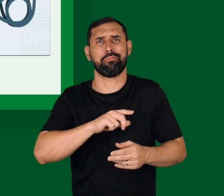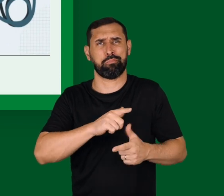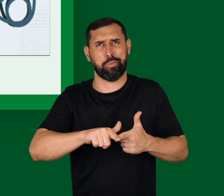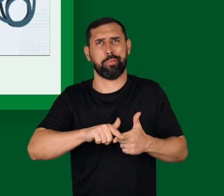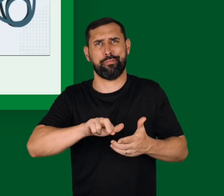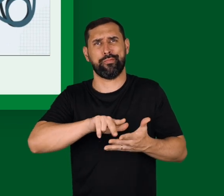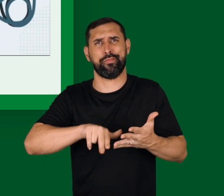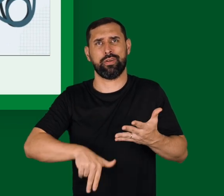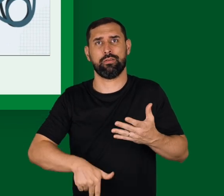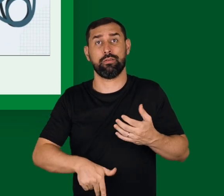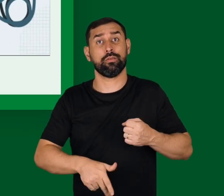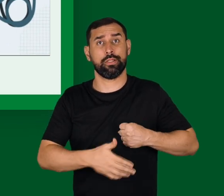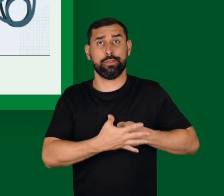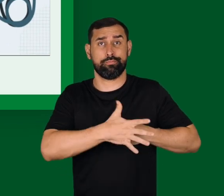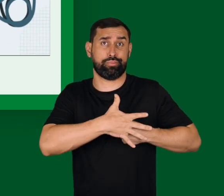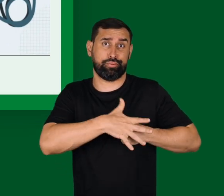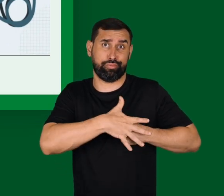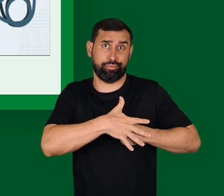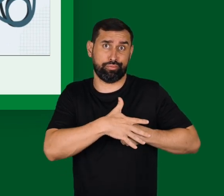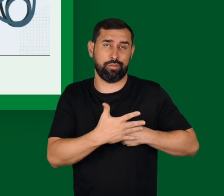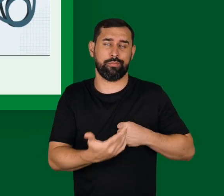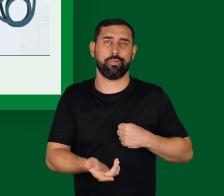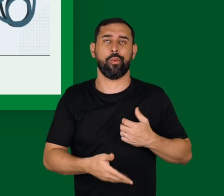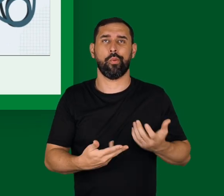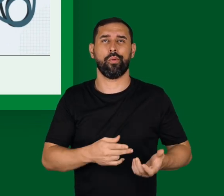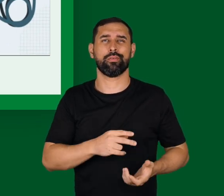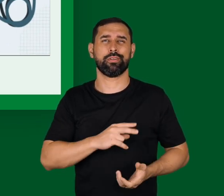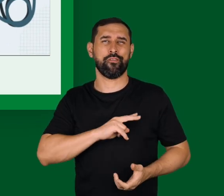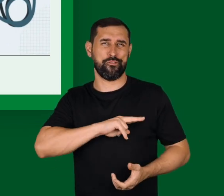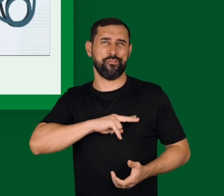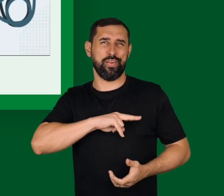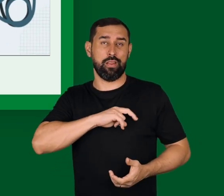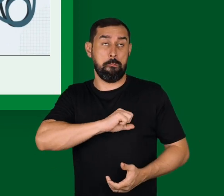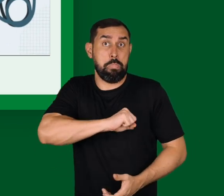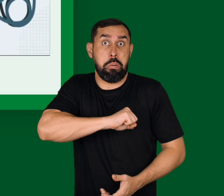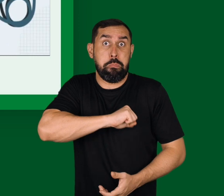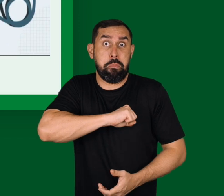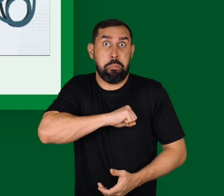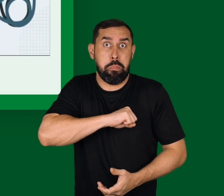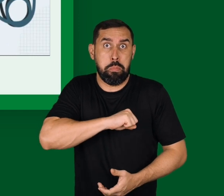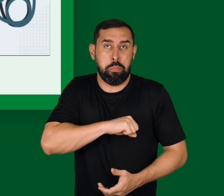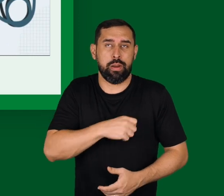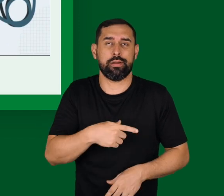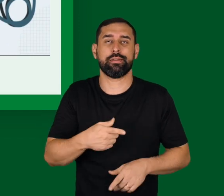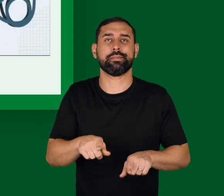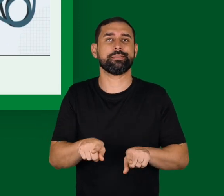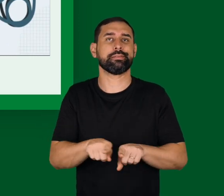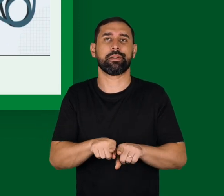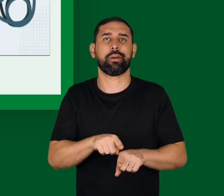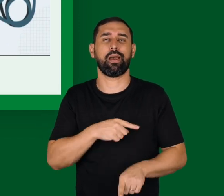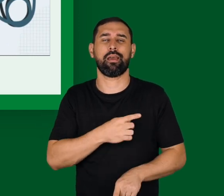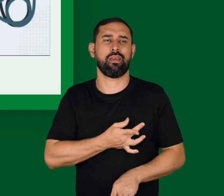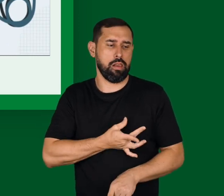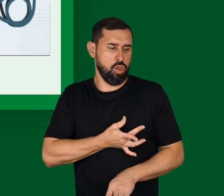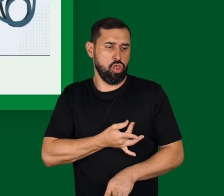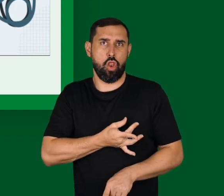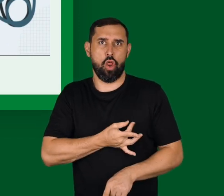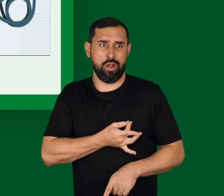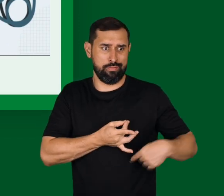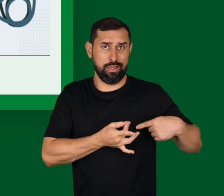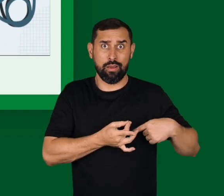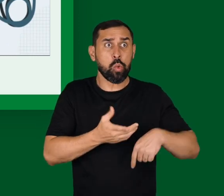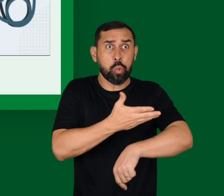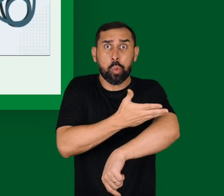gente pode ser quem que leva a parada? A fibrilação, taquicardia supraventricular, as arritmias,